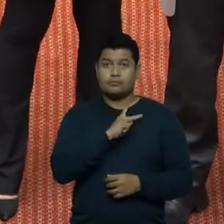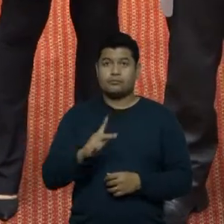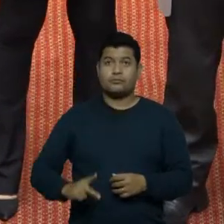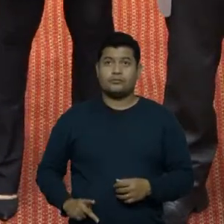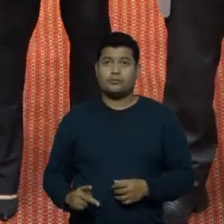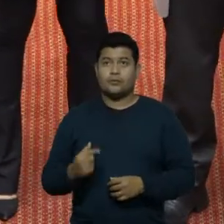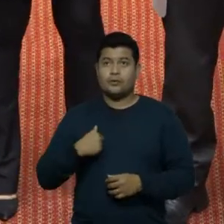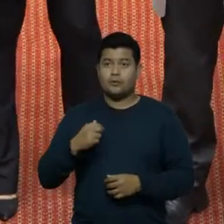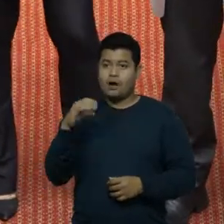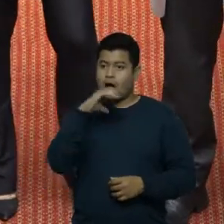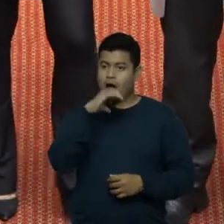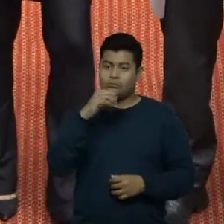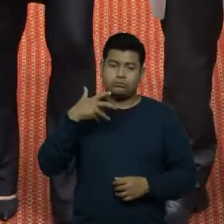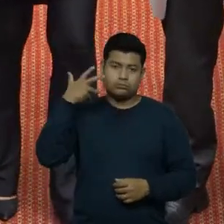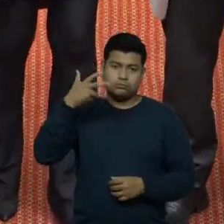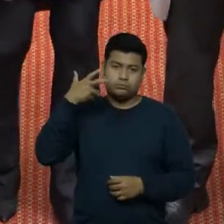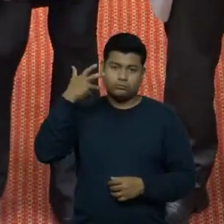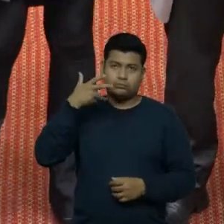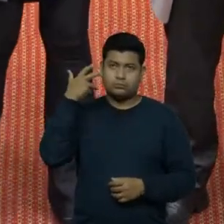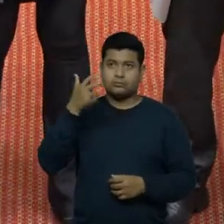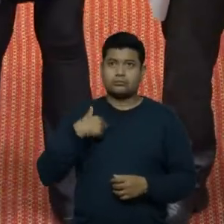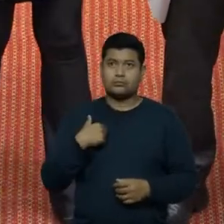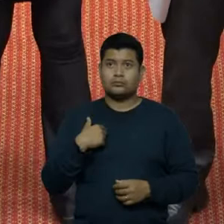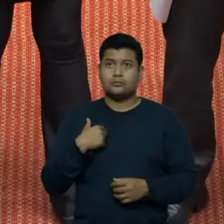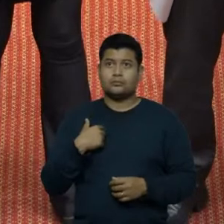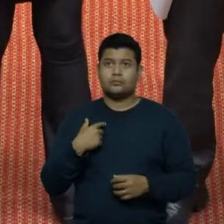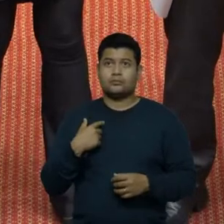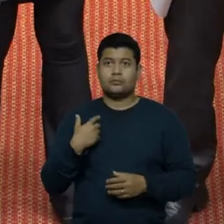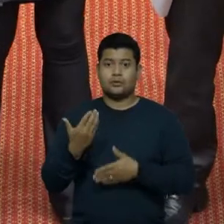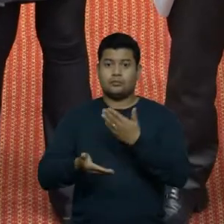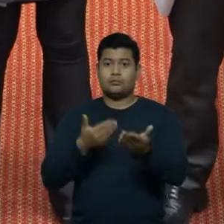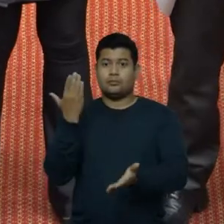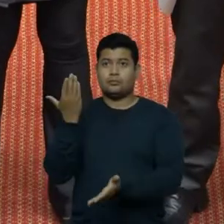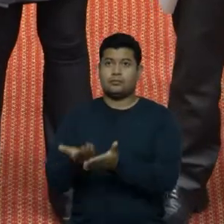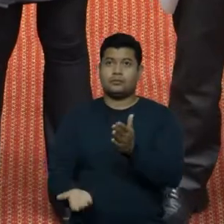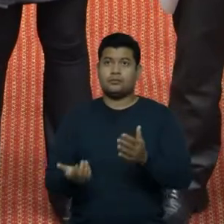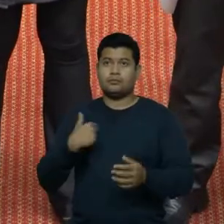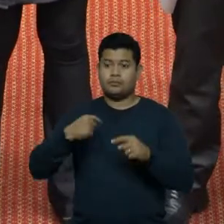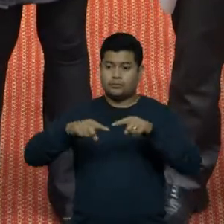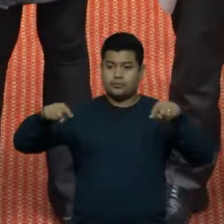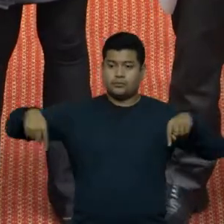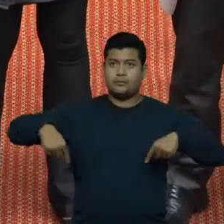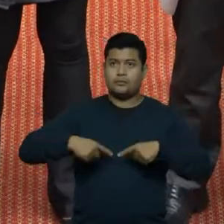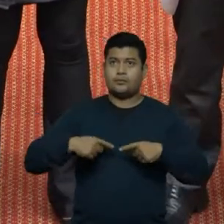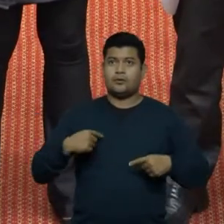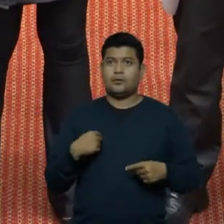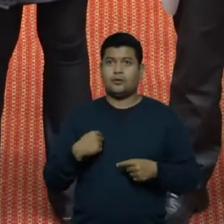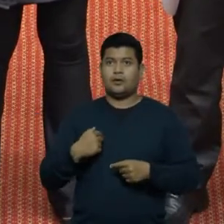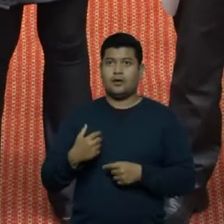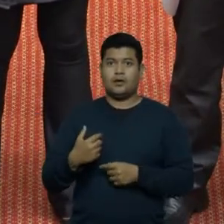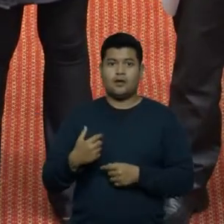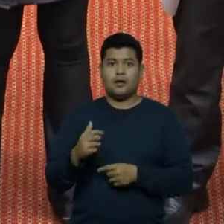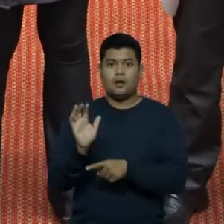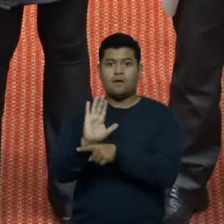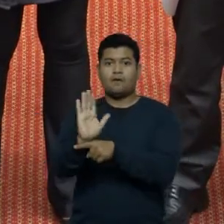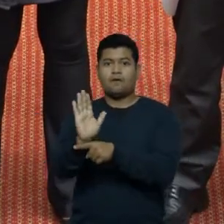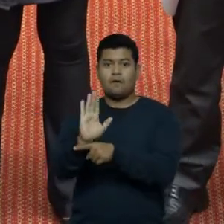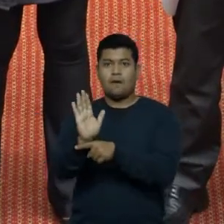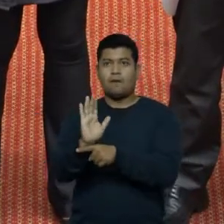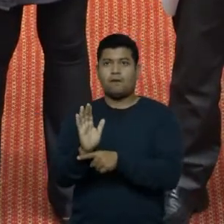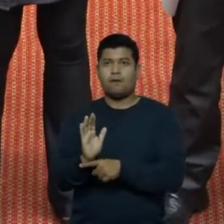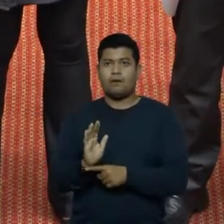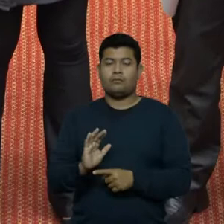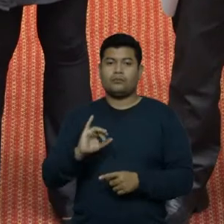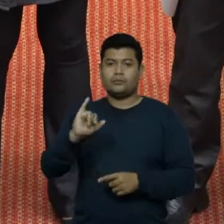fazer essa fala aqui agora para depois não precisar perder tempo o meu gabinete de fazer um vídeo para justificar a